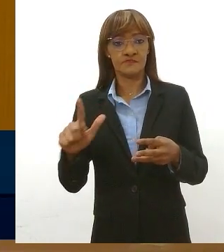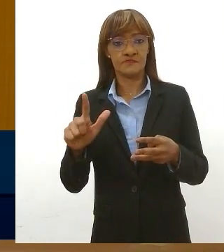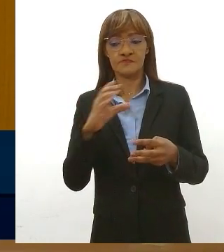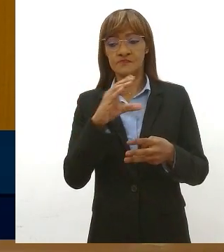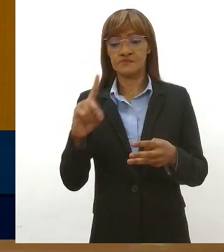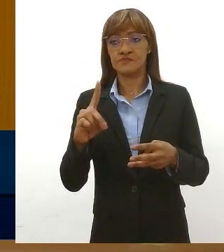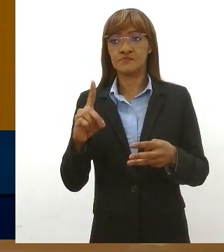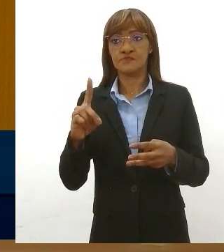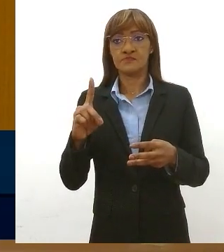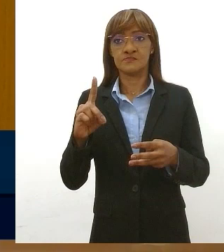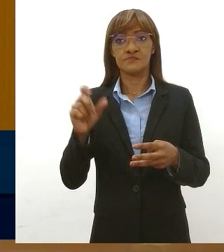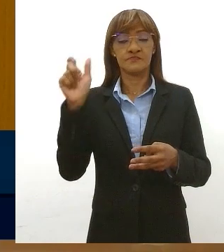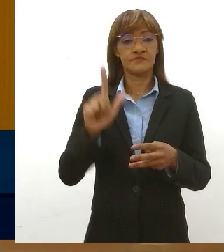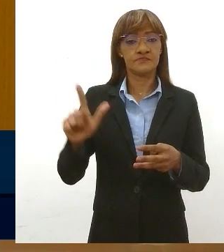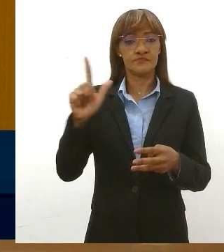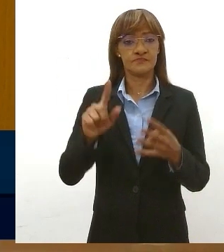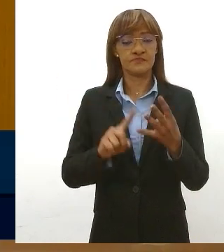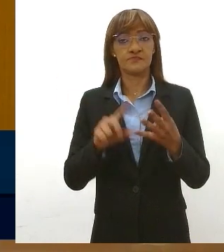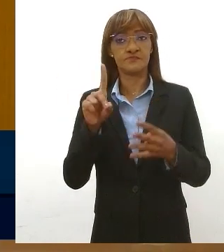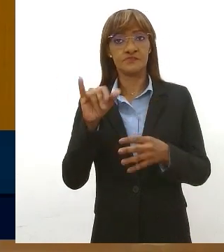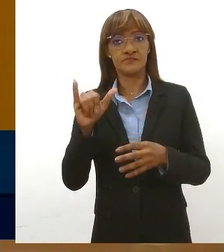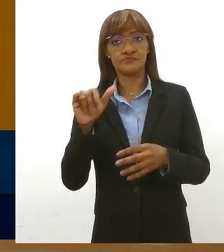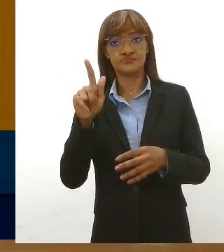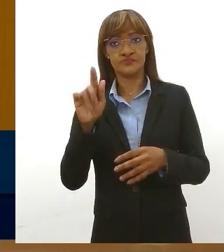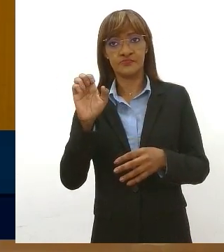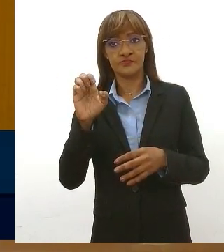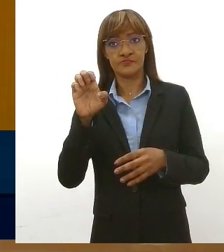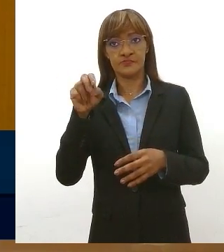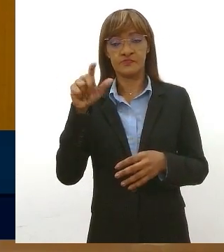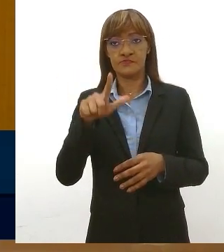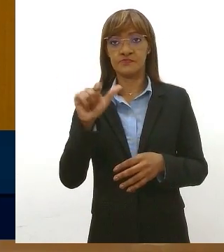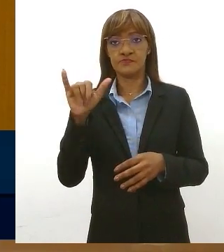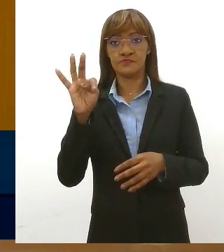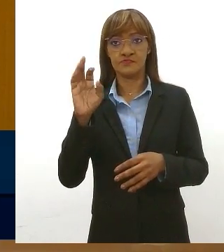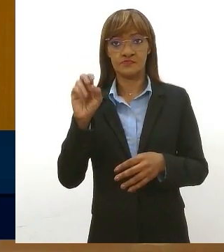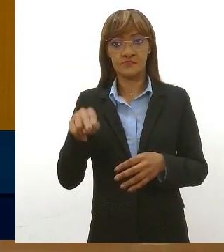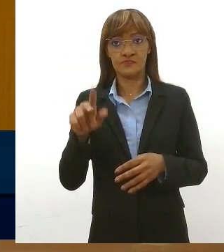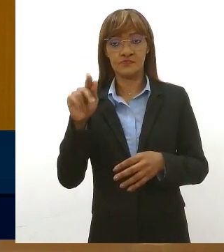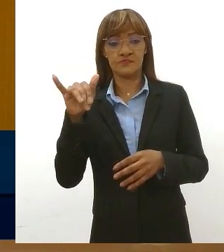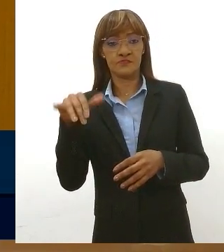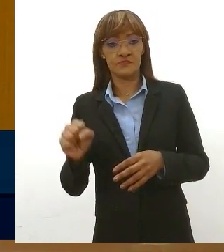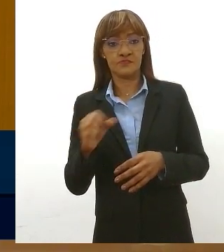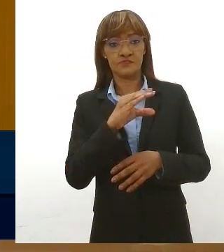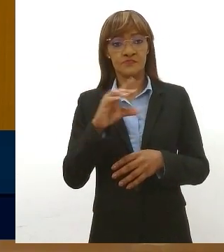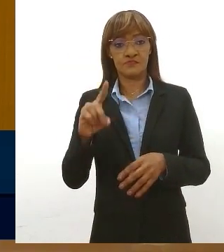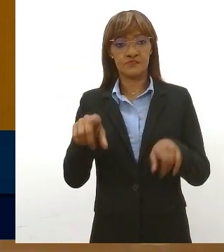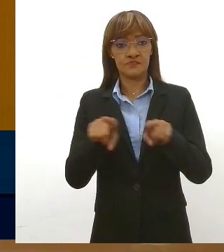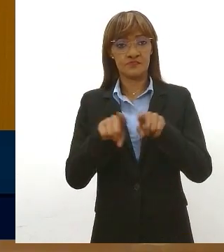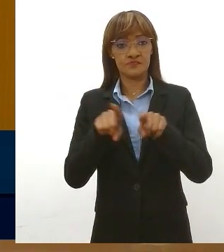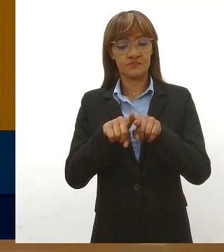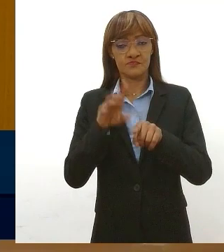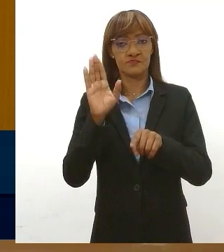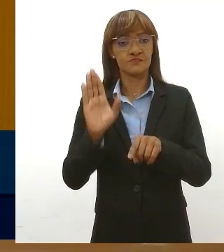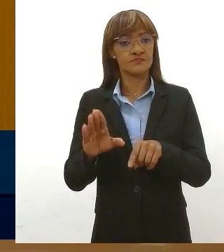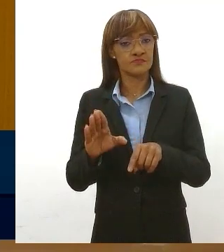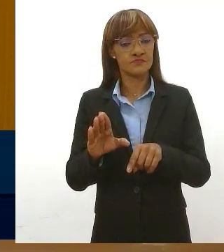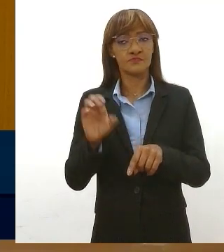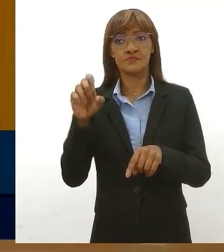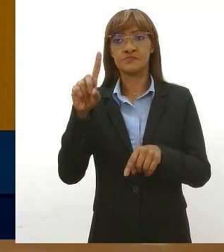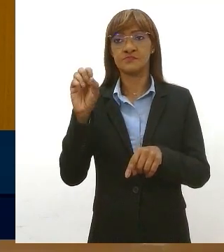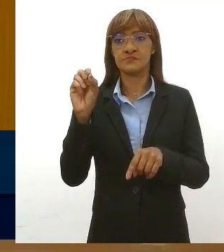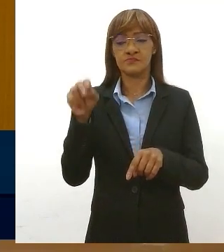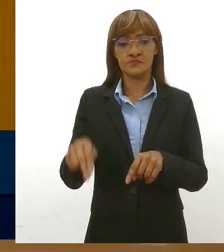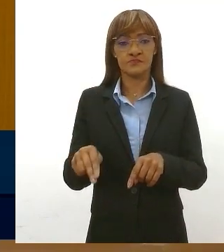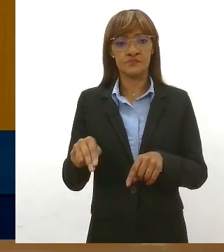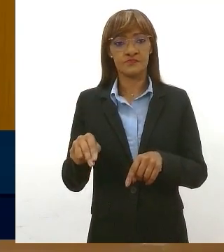Gideilton Góes, coordenador da área educacional. Erzon Aduviri, coordenador da saúde espiritual e física.